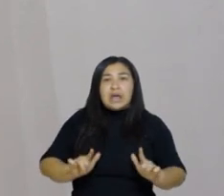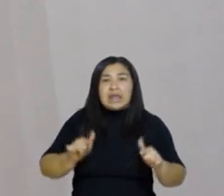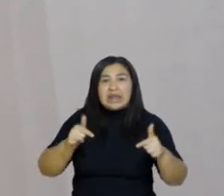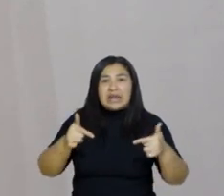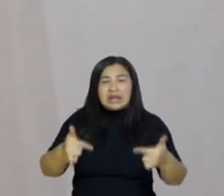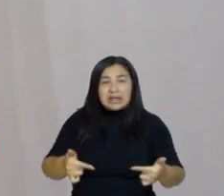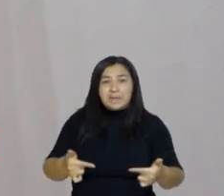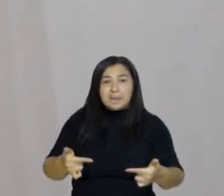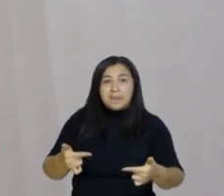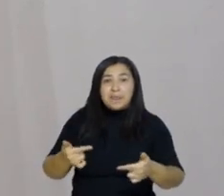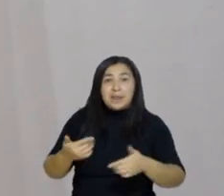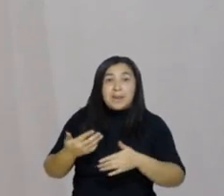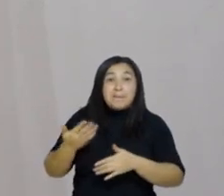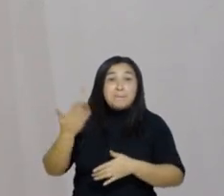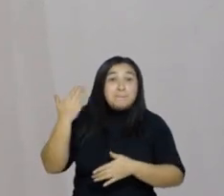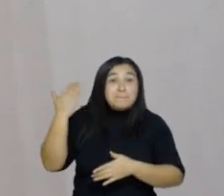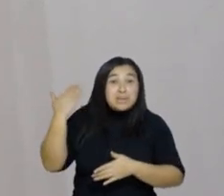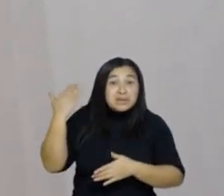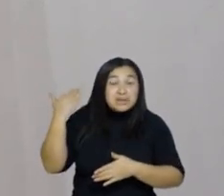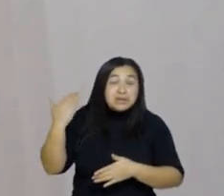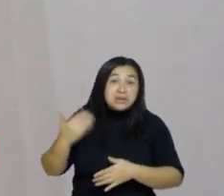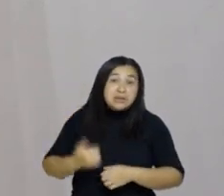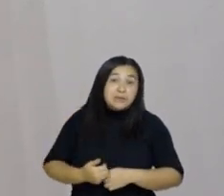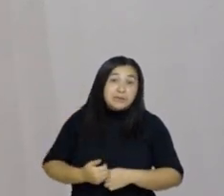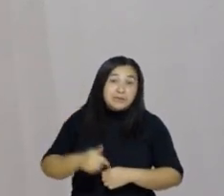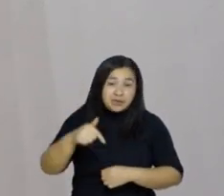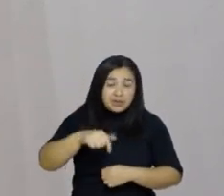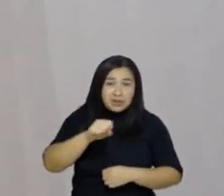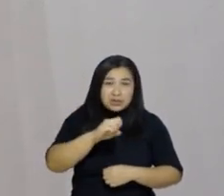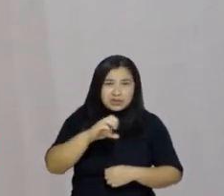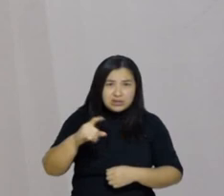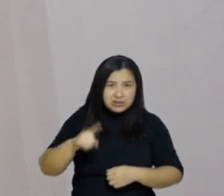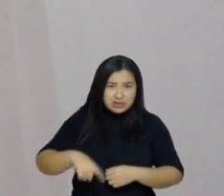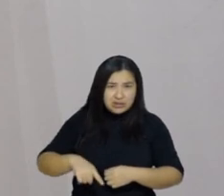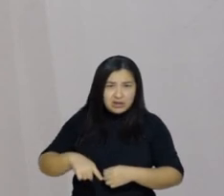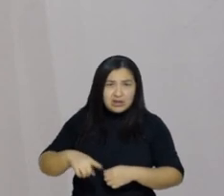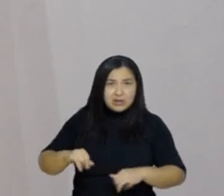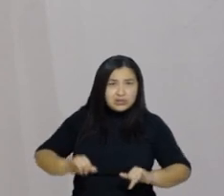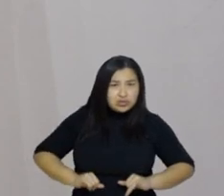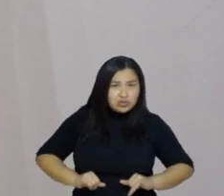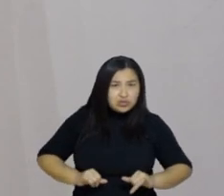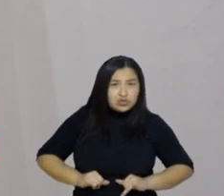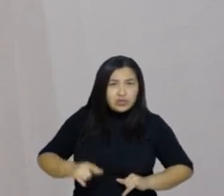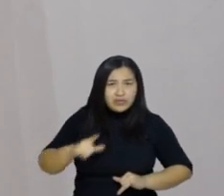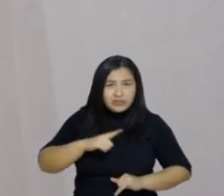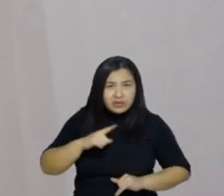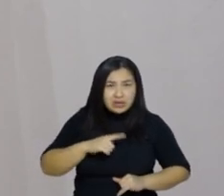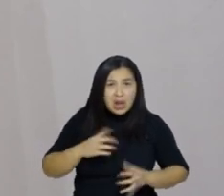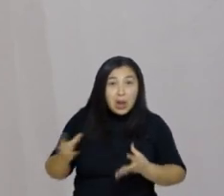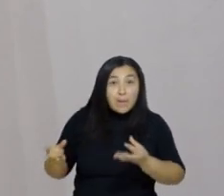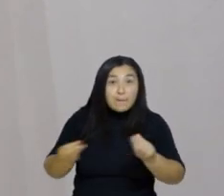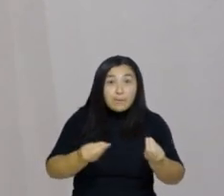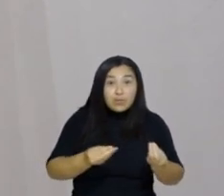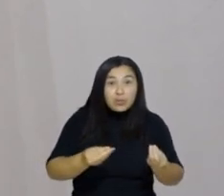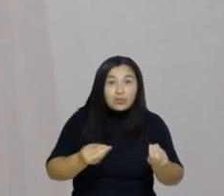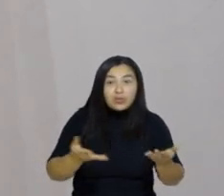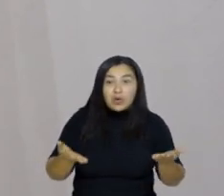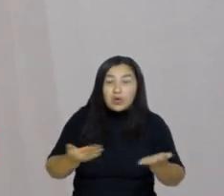quando começou a dengue no Brasil, Santa Catarina não era afetada, era um pequeno número. Agora, quando